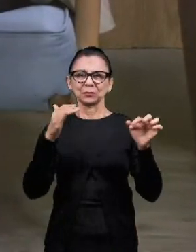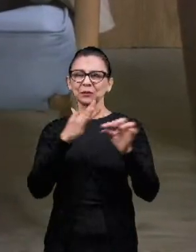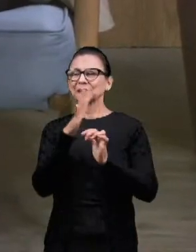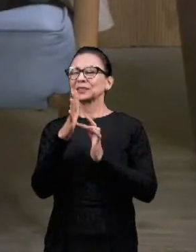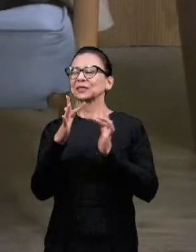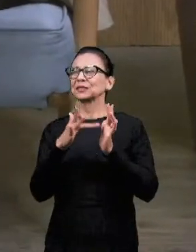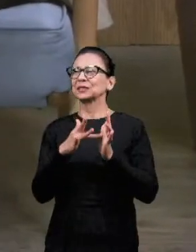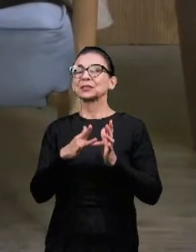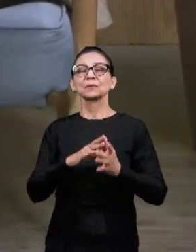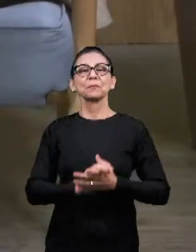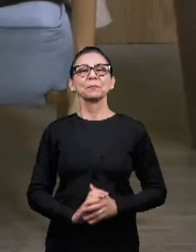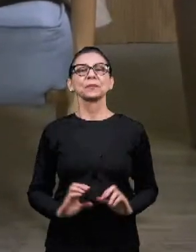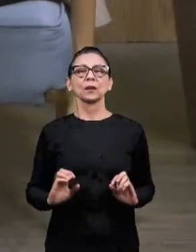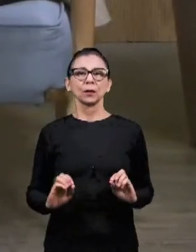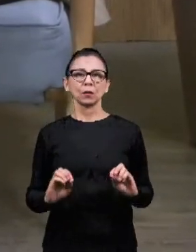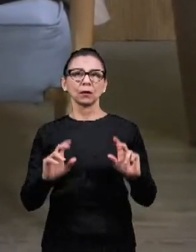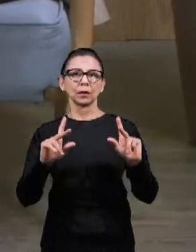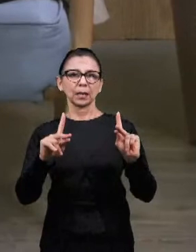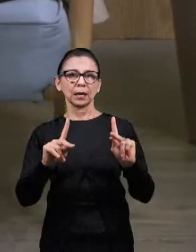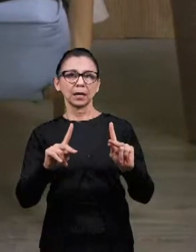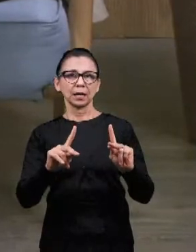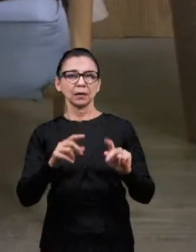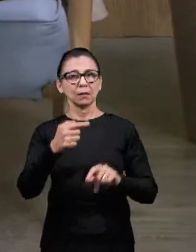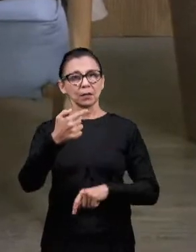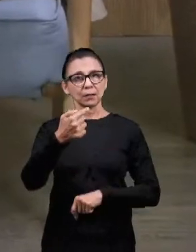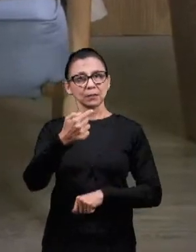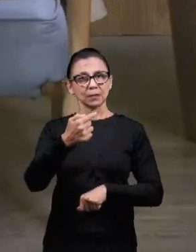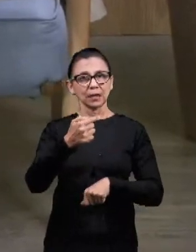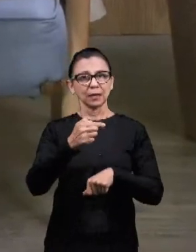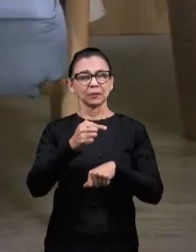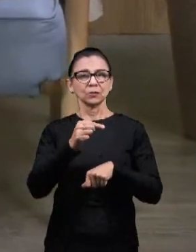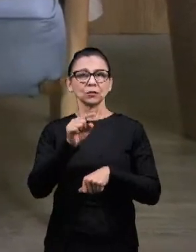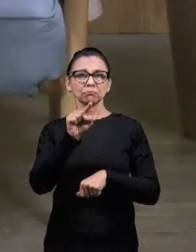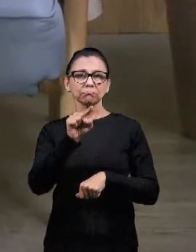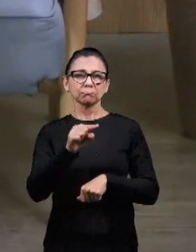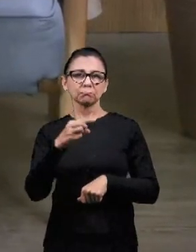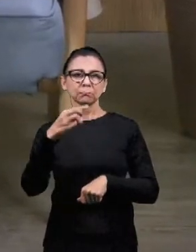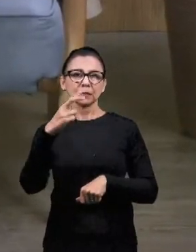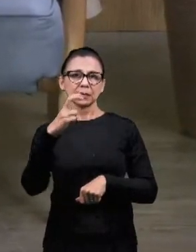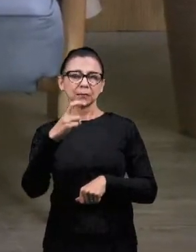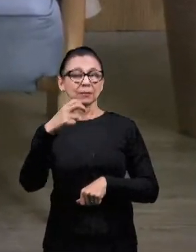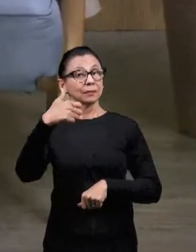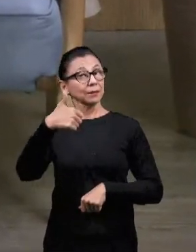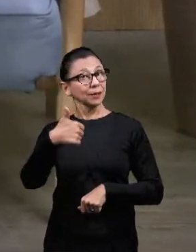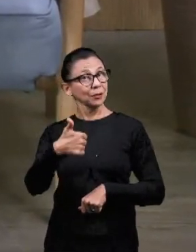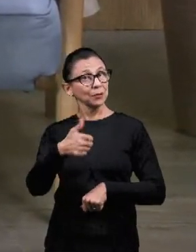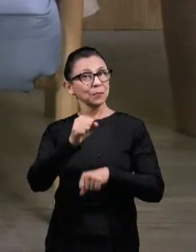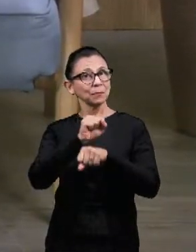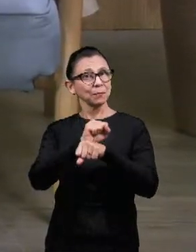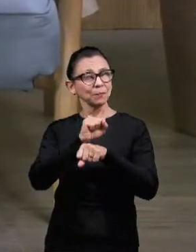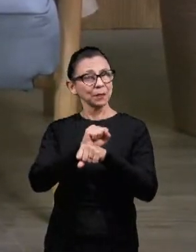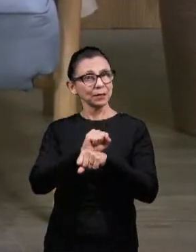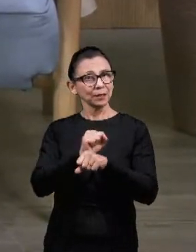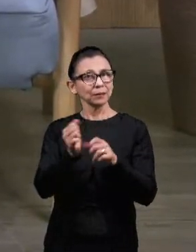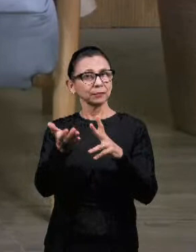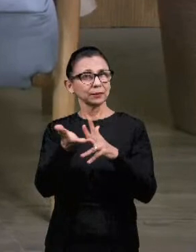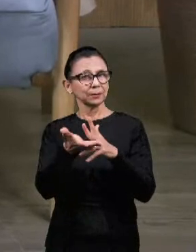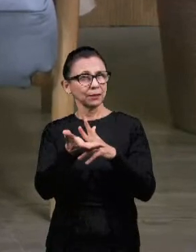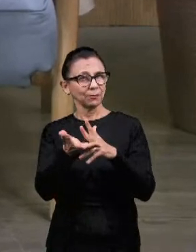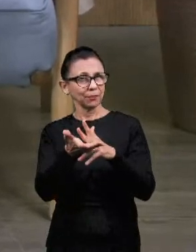bem, irmão. São 19 horas e 51 minutos. A gente vai dar uma paradinha para que o pastor Pita assuma o púlpito, né? E